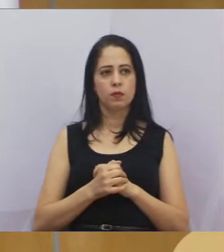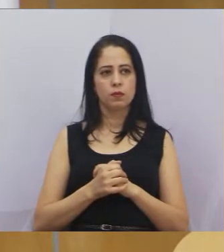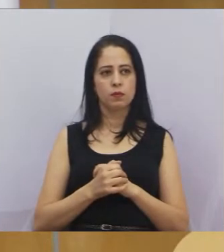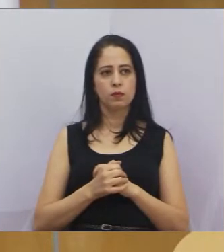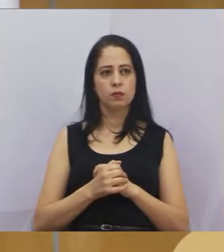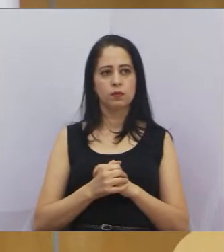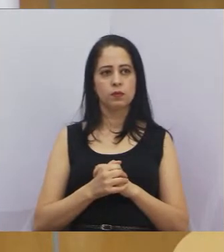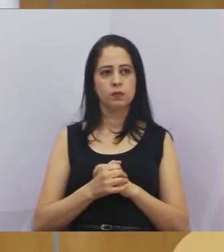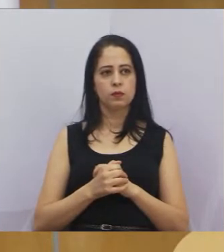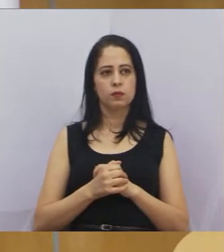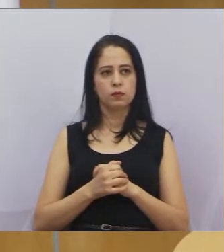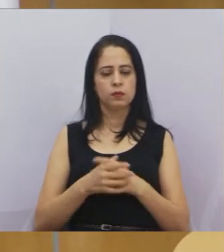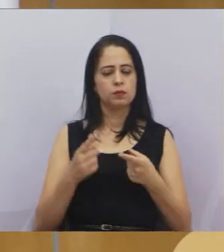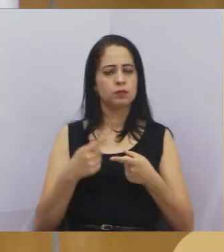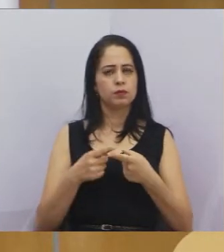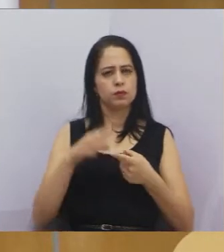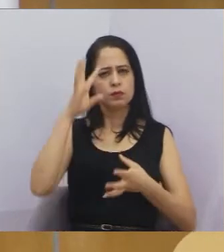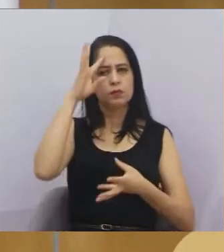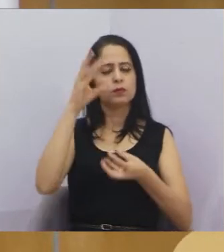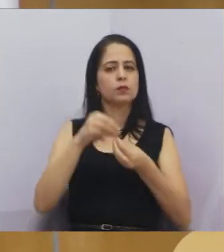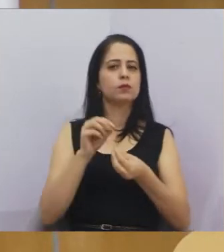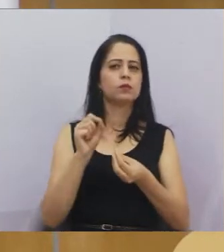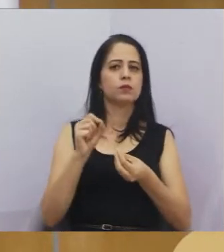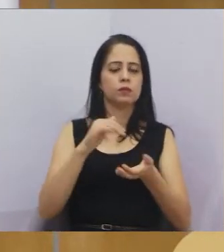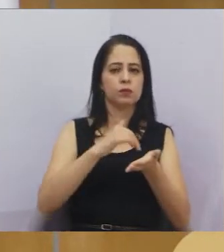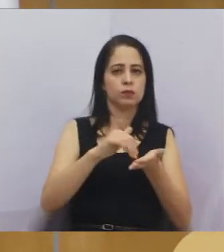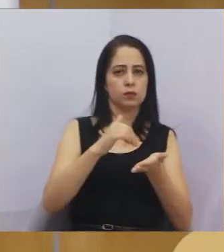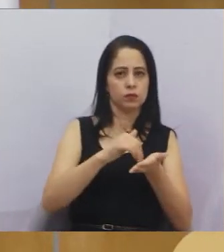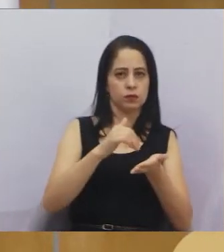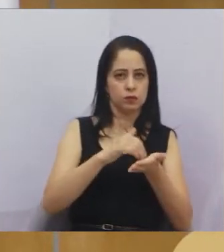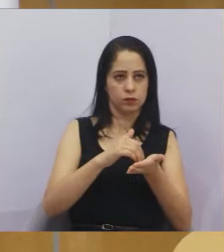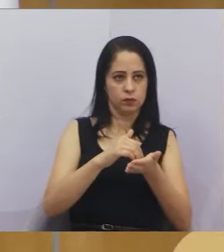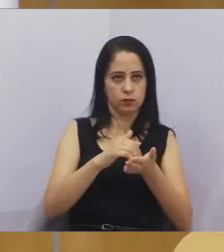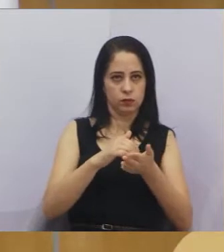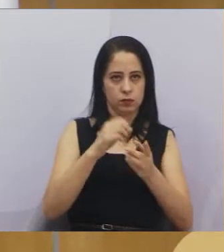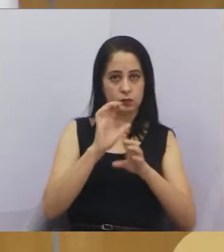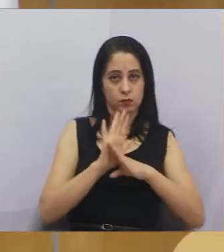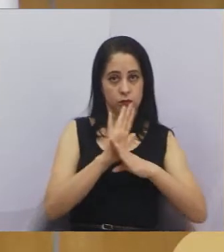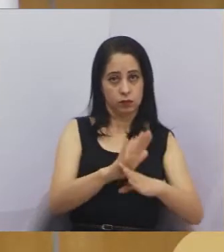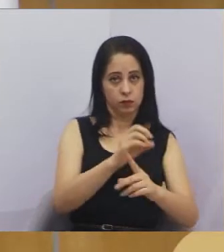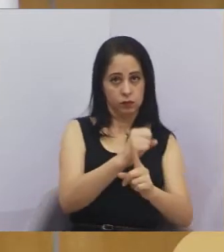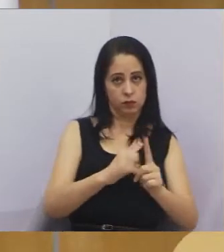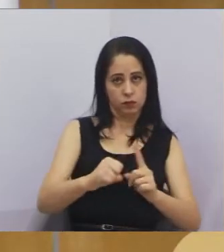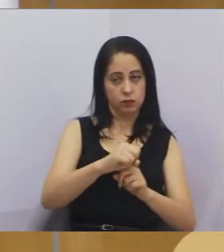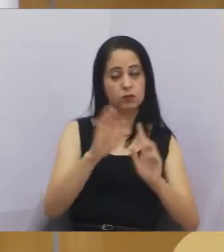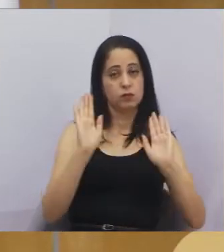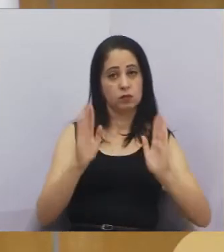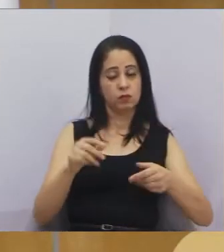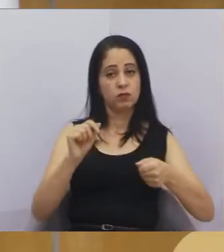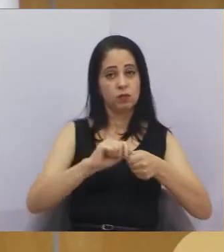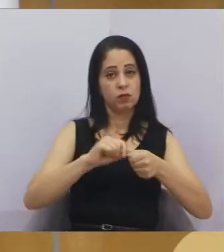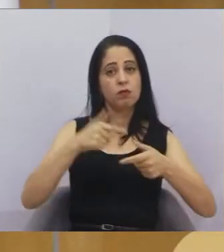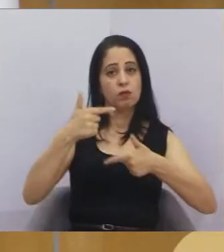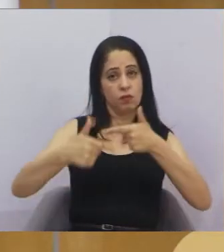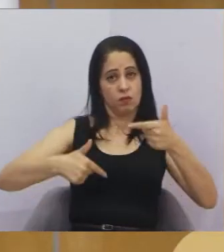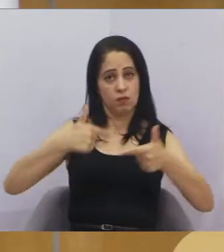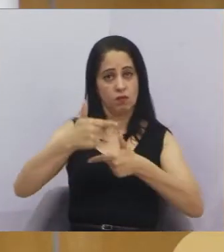subordinado. Porque nós entendemos que a Secretaria de Assistência Social, que hoje já desenvolve um belíssimo